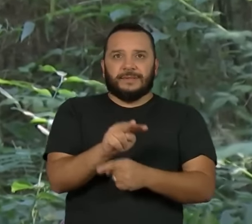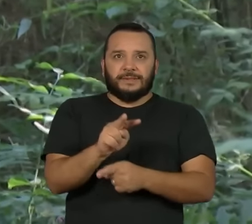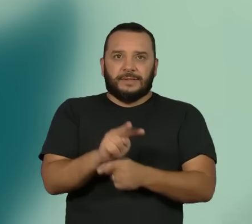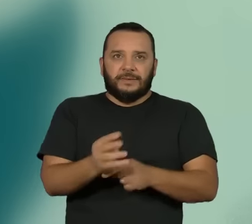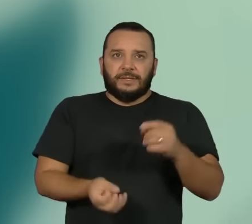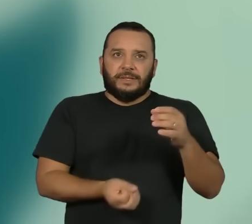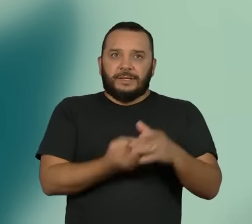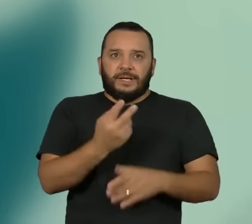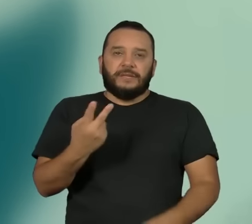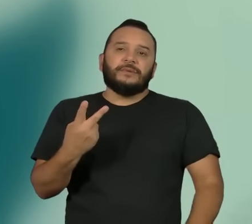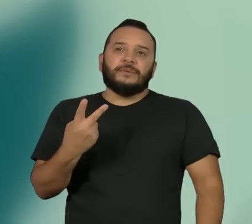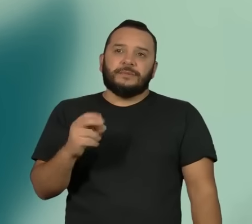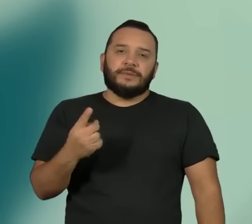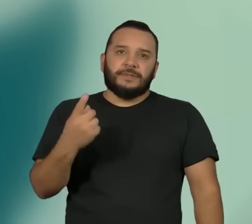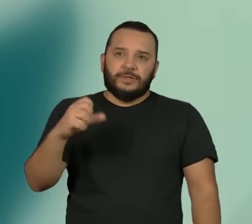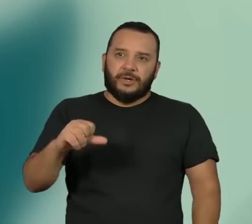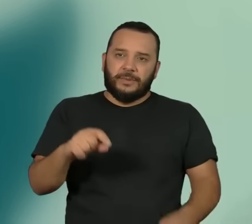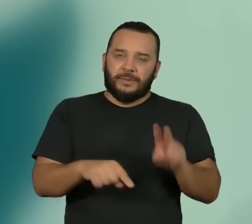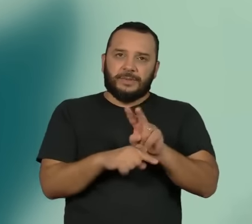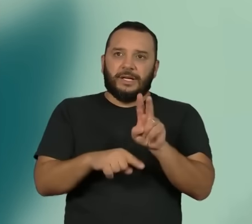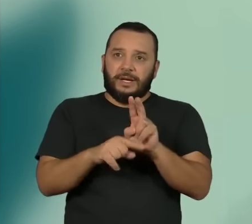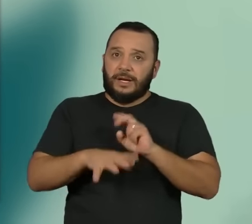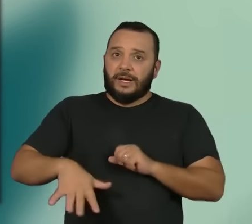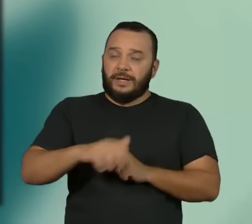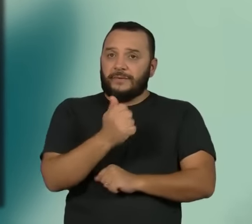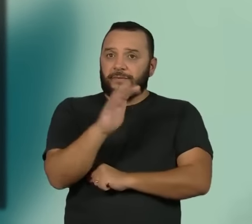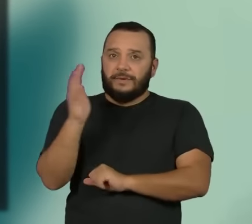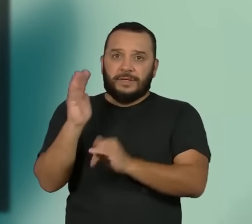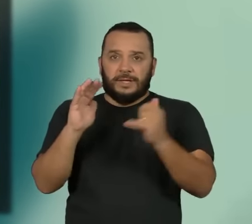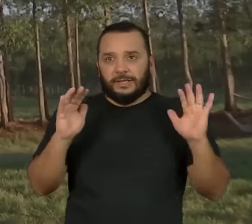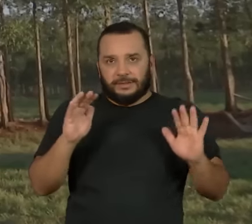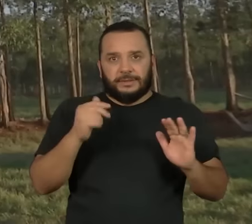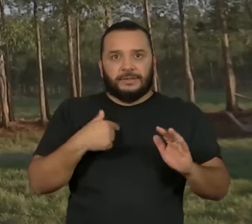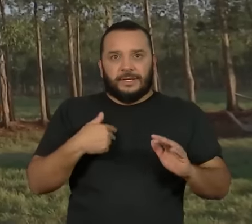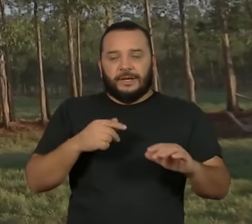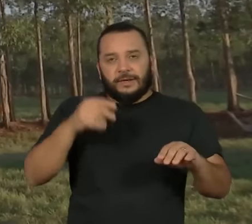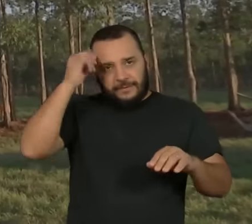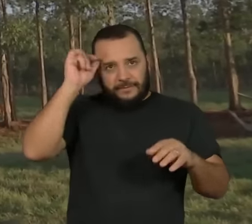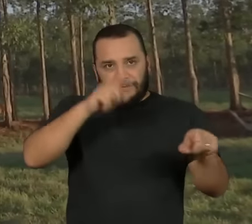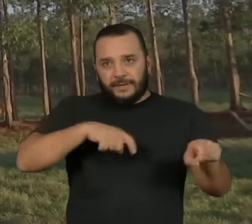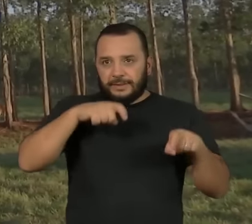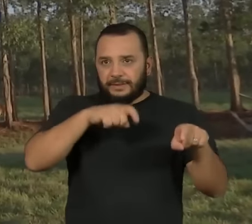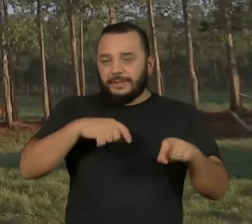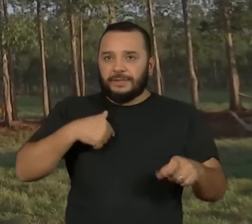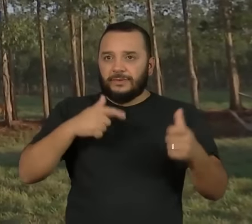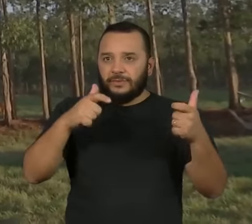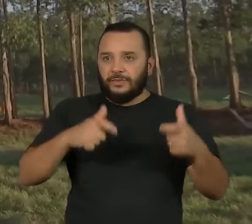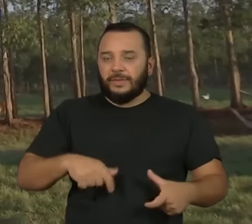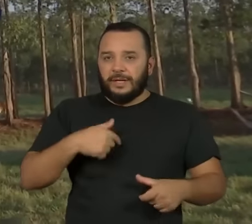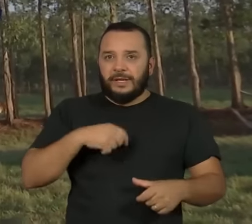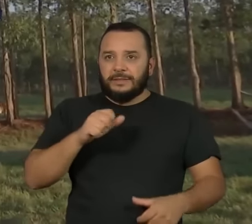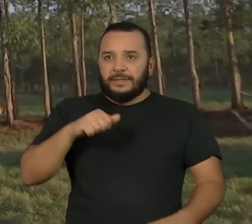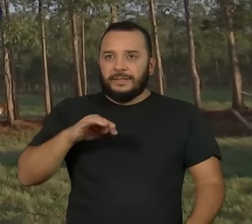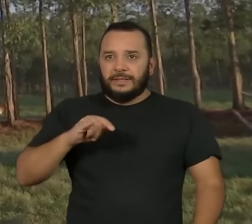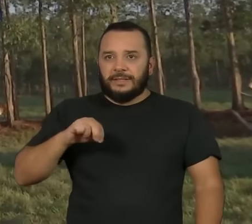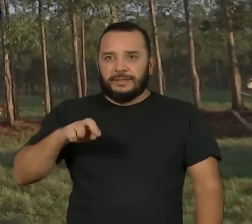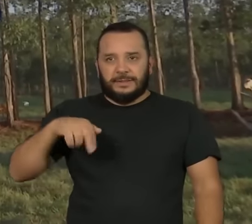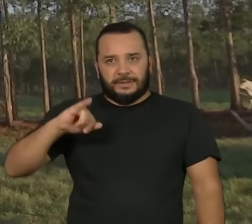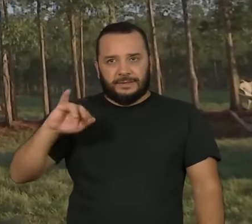2019 para gerenciar as áreas de floresta na fazenda localizada na região de Santa Terezinha de